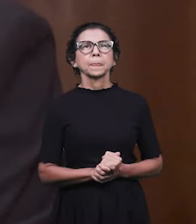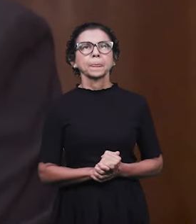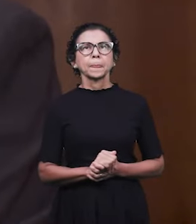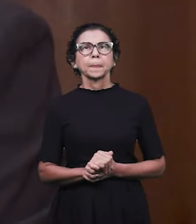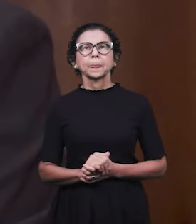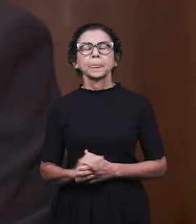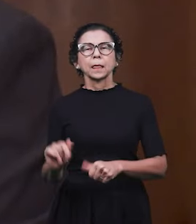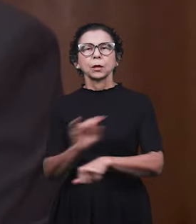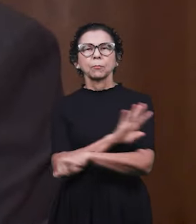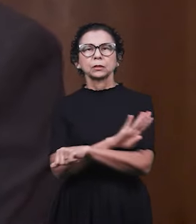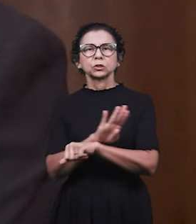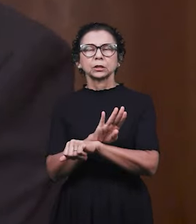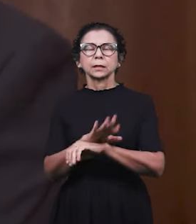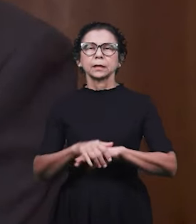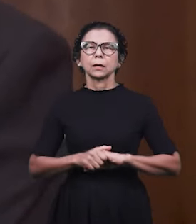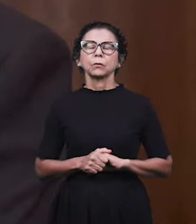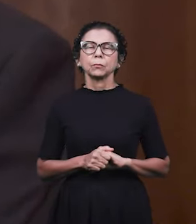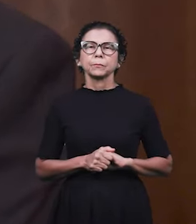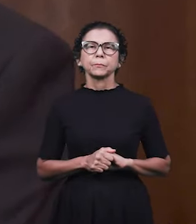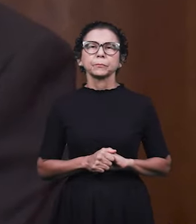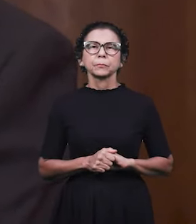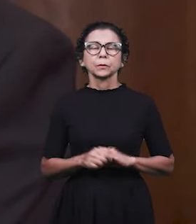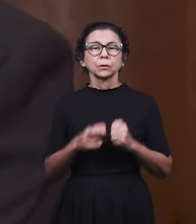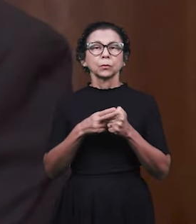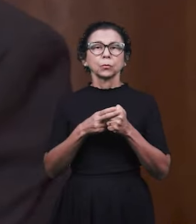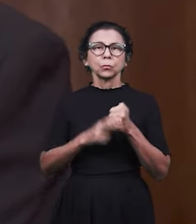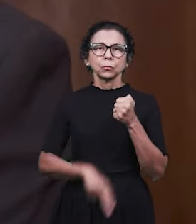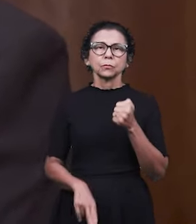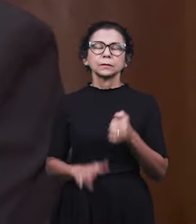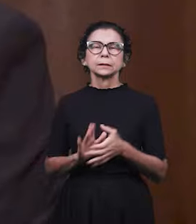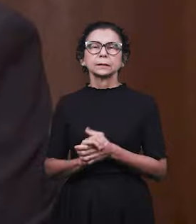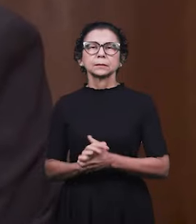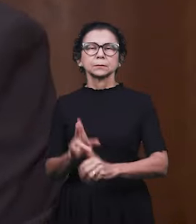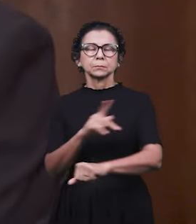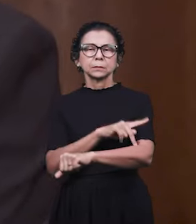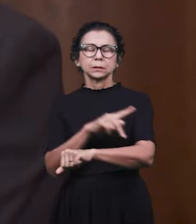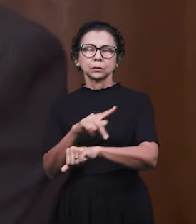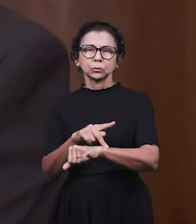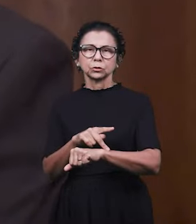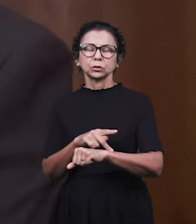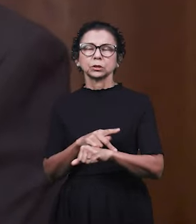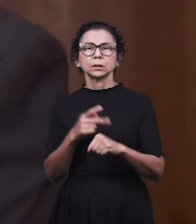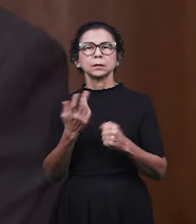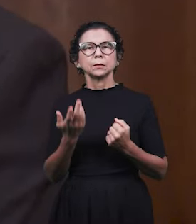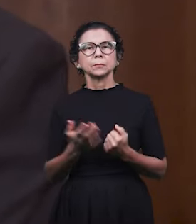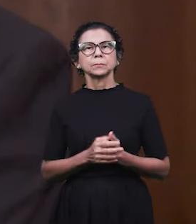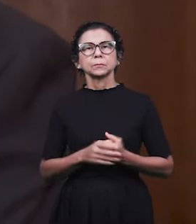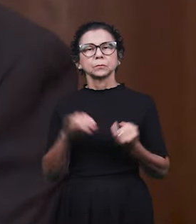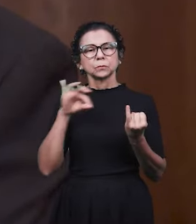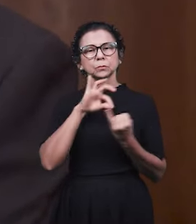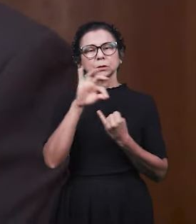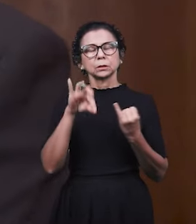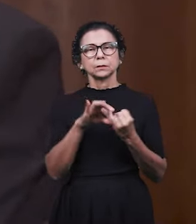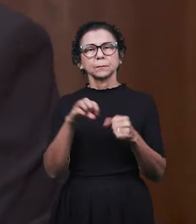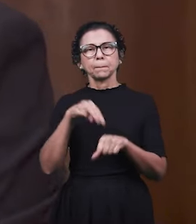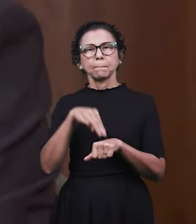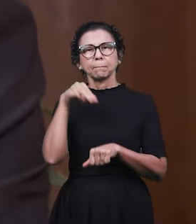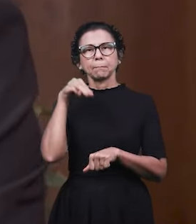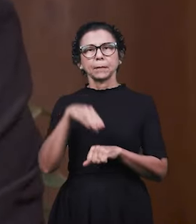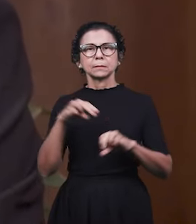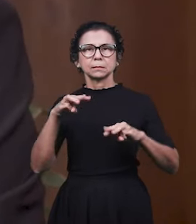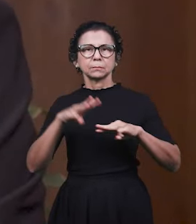UFES, também possuo uma especialização em práticas pedagógicas no IFES. Além disso, eu possuo um mestrado em